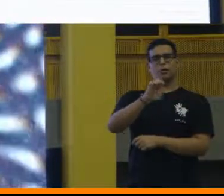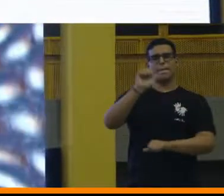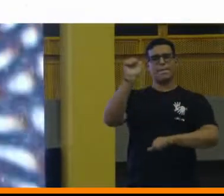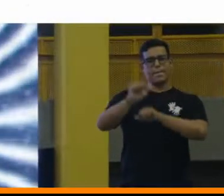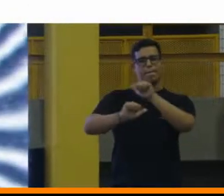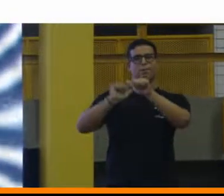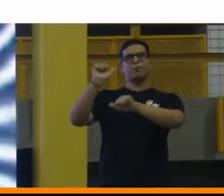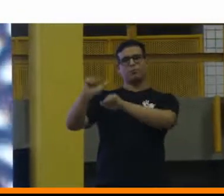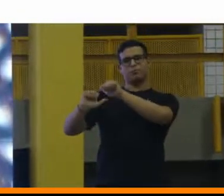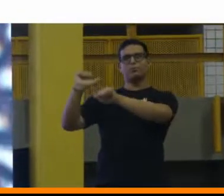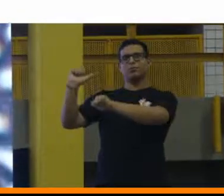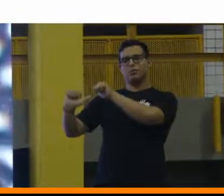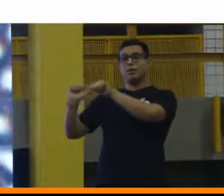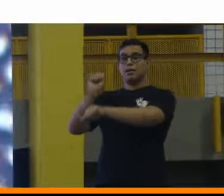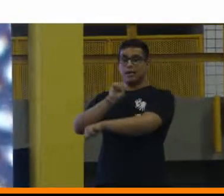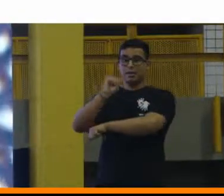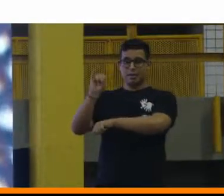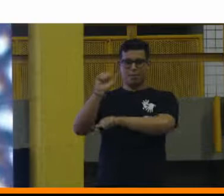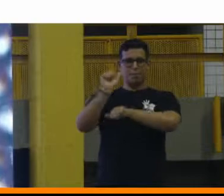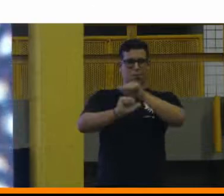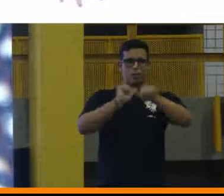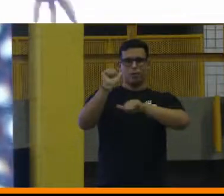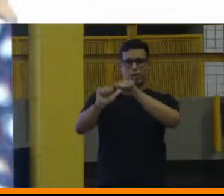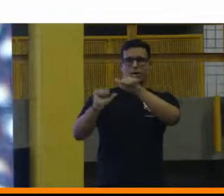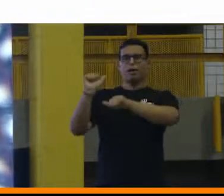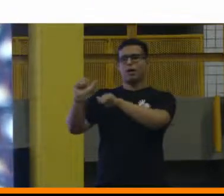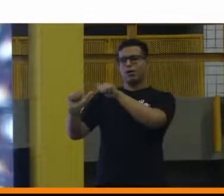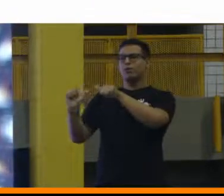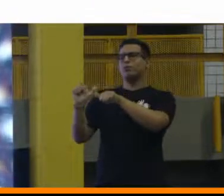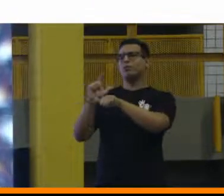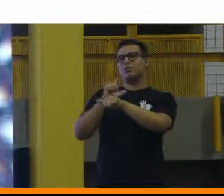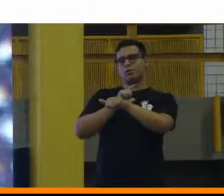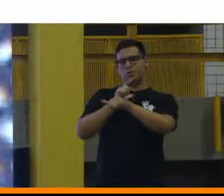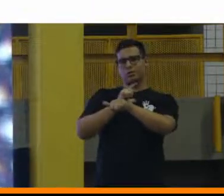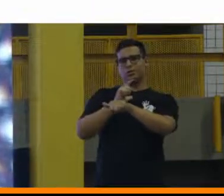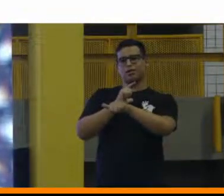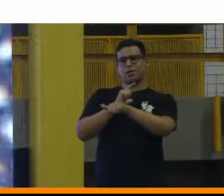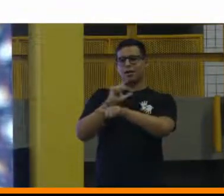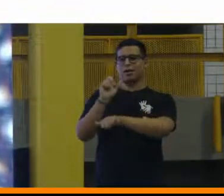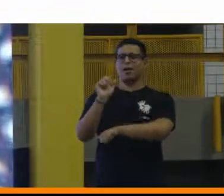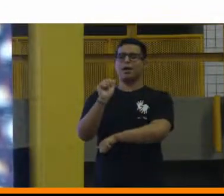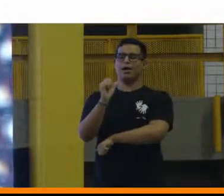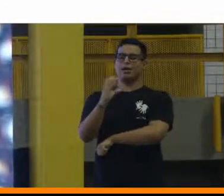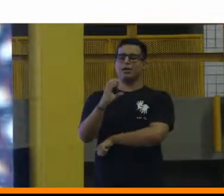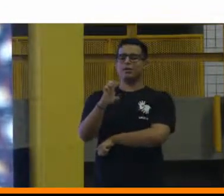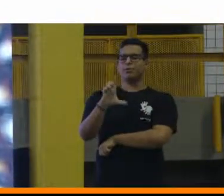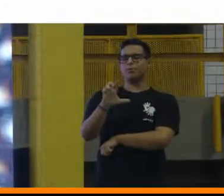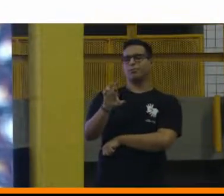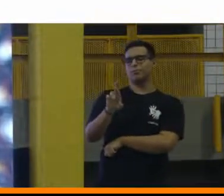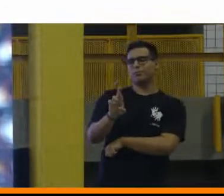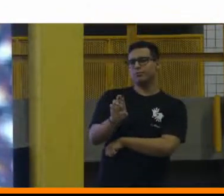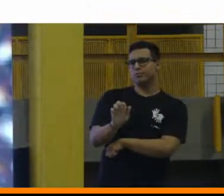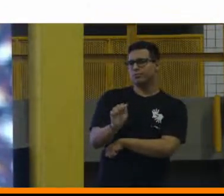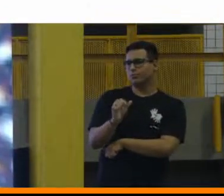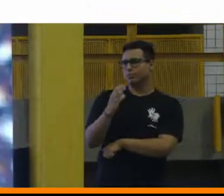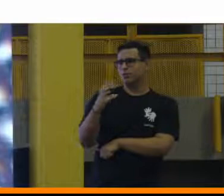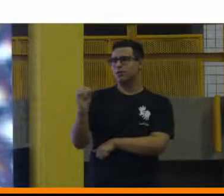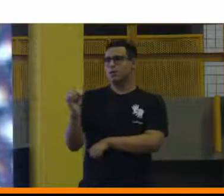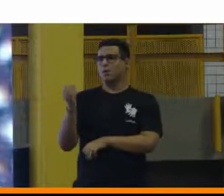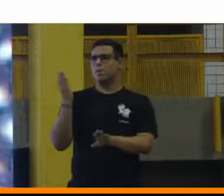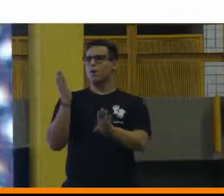mudando, existe uma grandeza relacionada chamada aceleração da